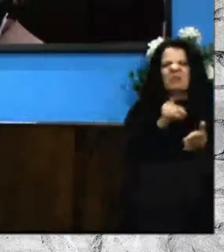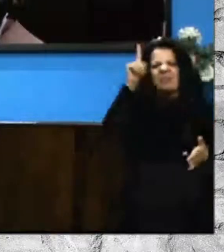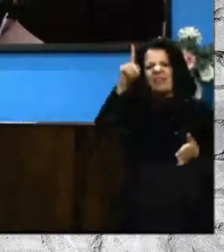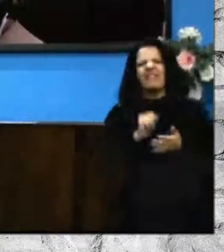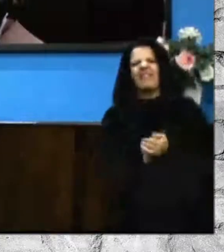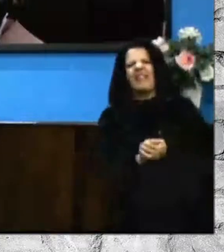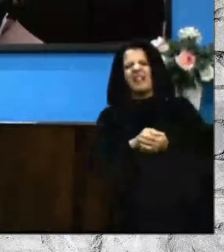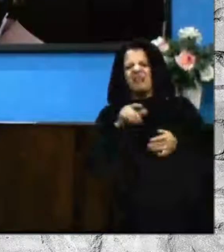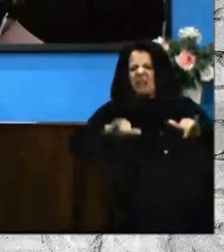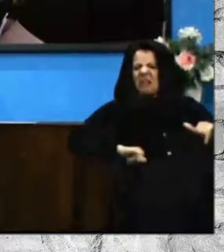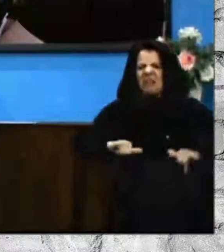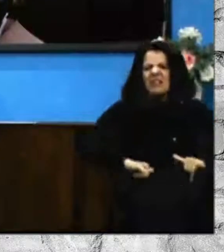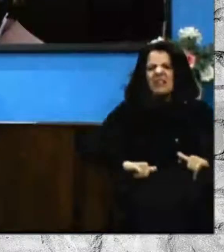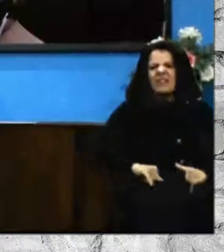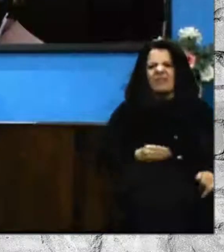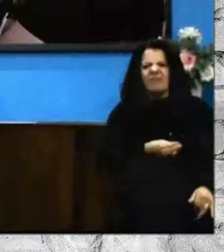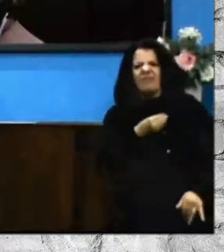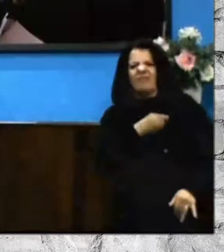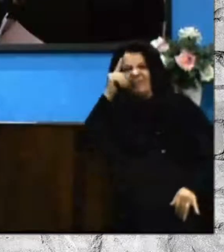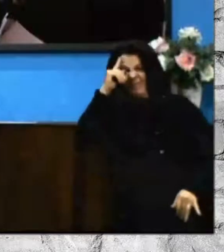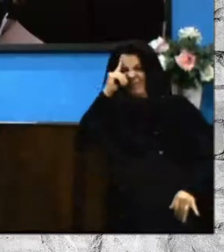ó, vivendo esses dias.